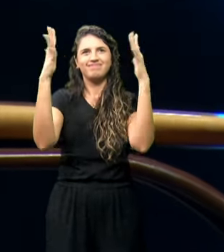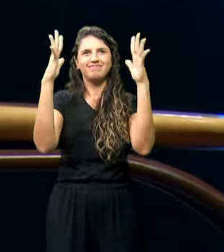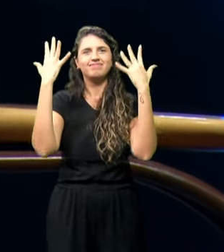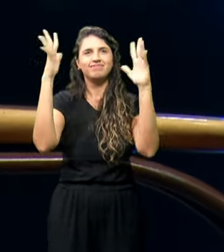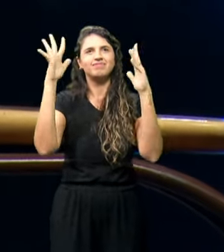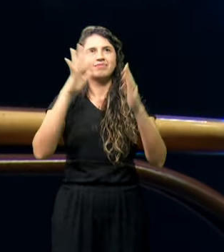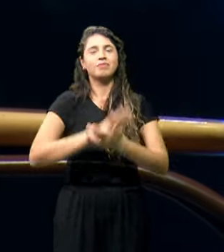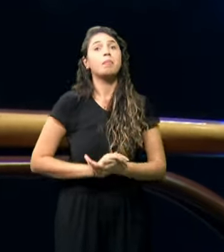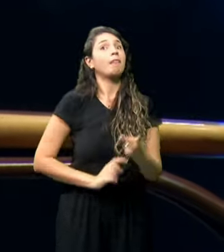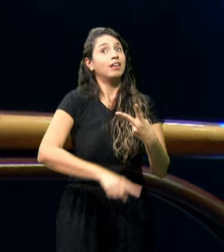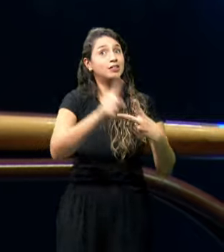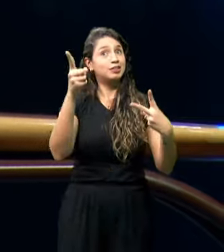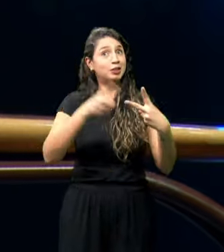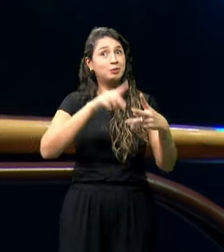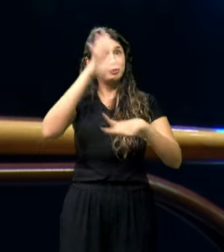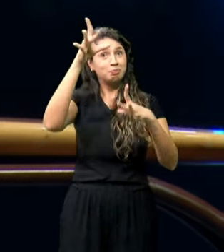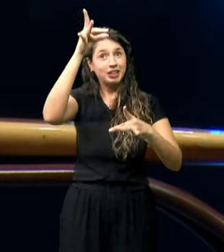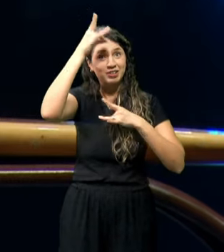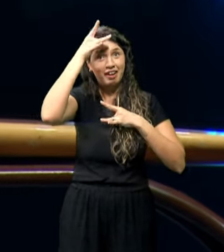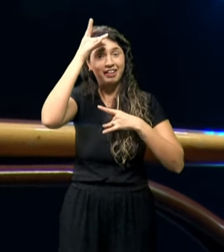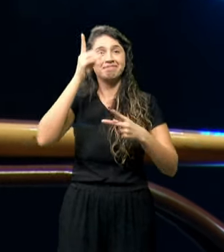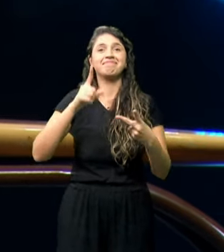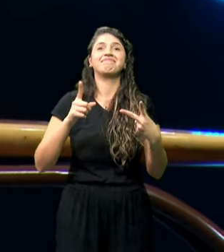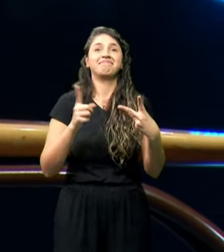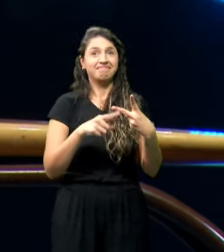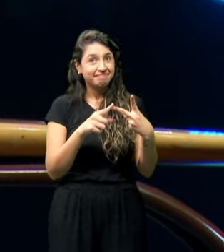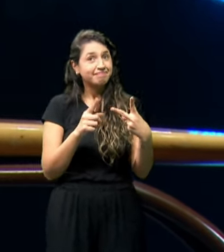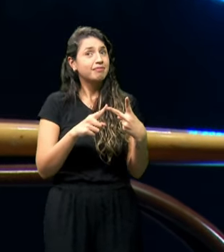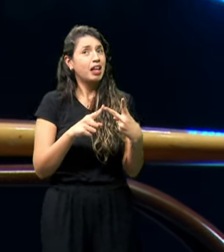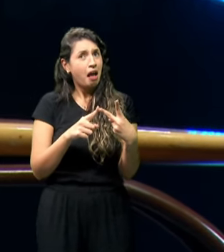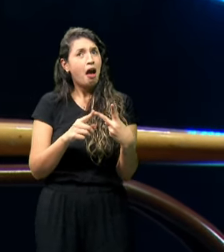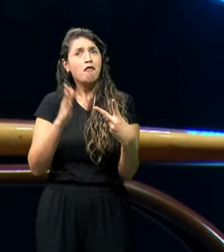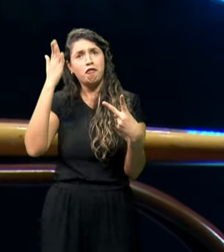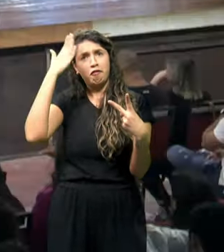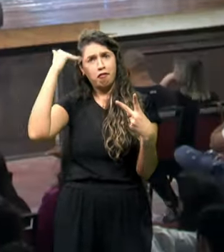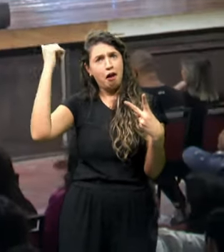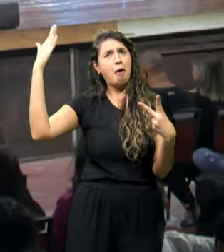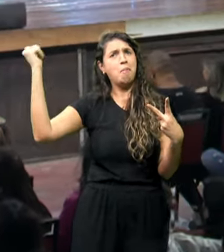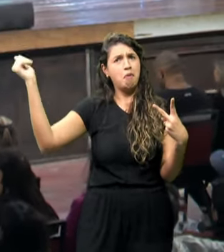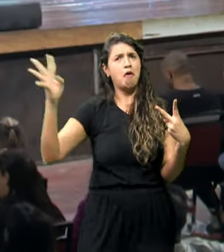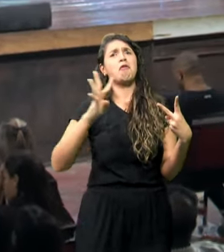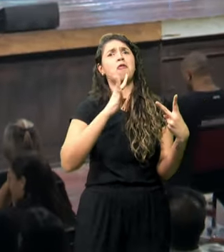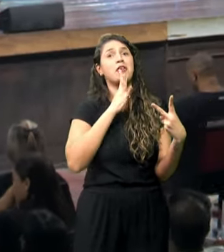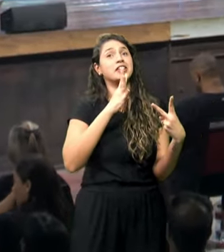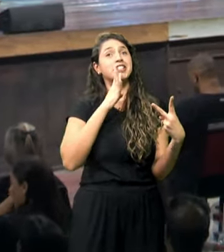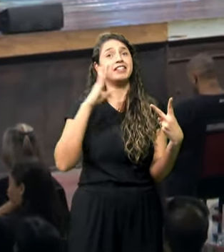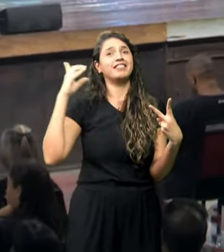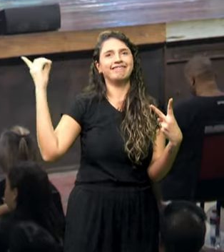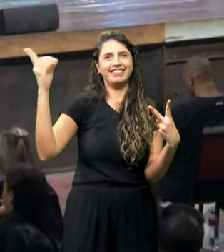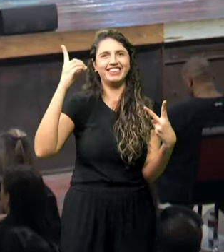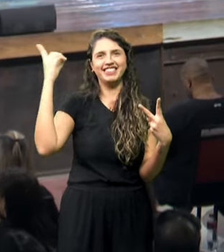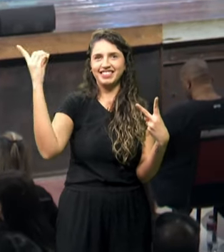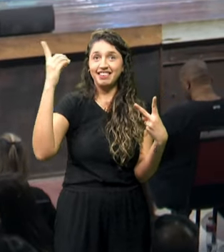Vou trazer um segundo personagem, muito famosinho, conhecidíssimo, um tal de Davi.